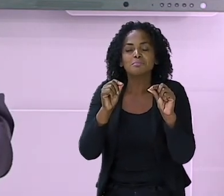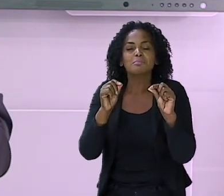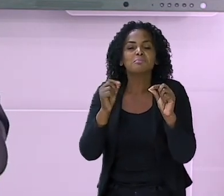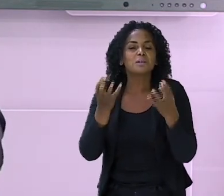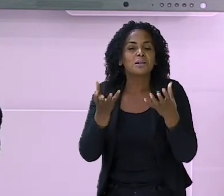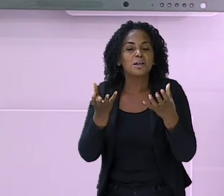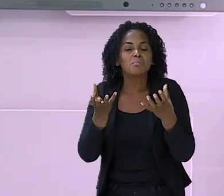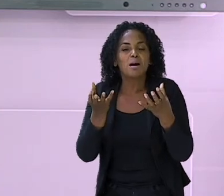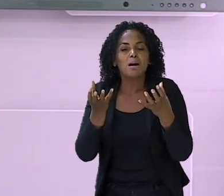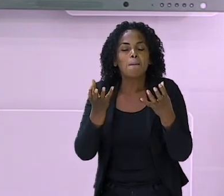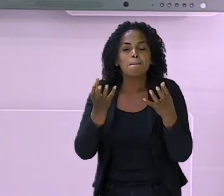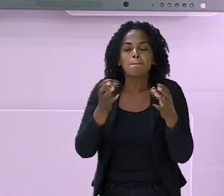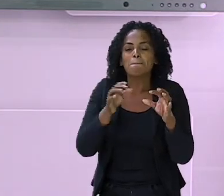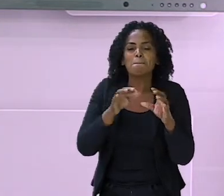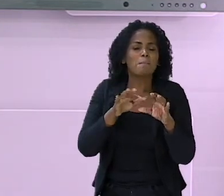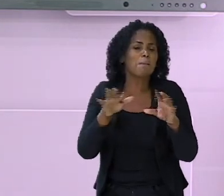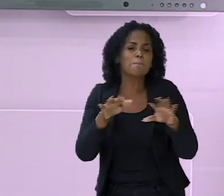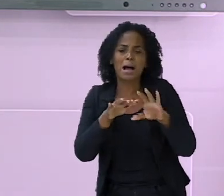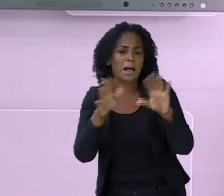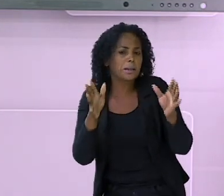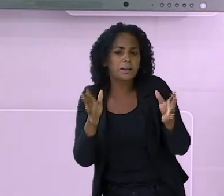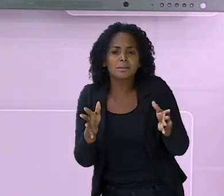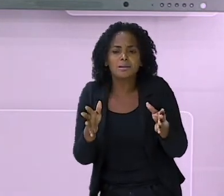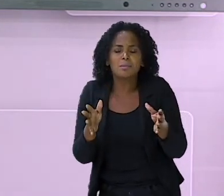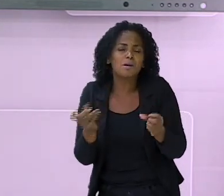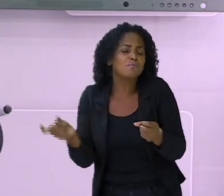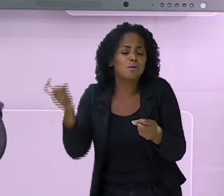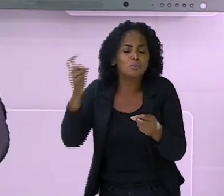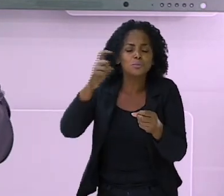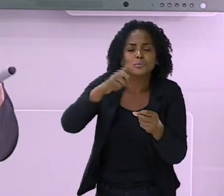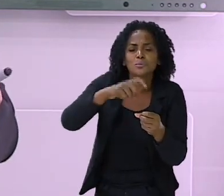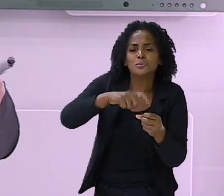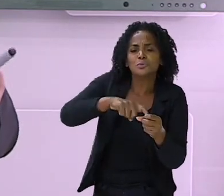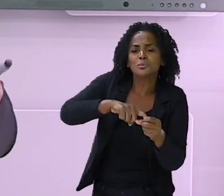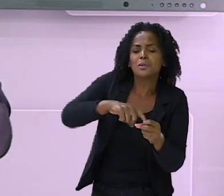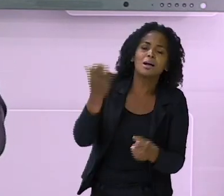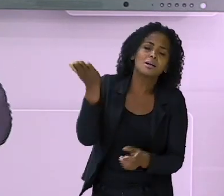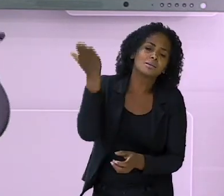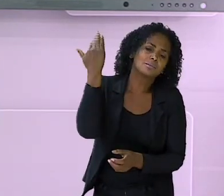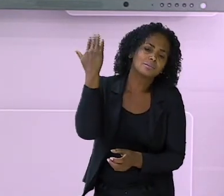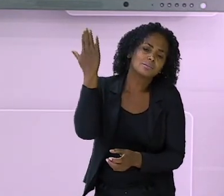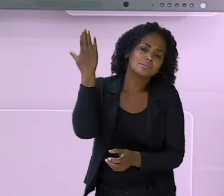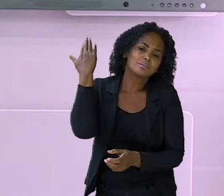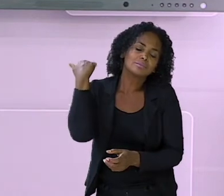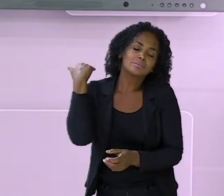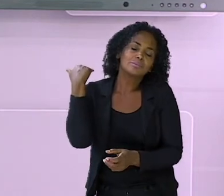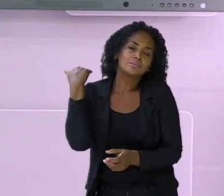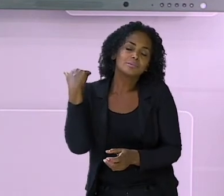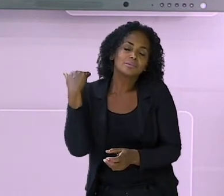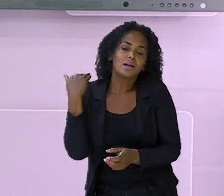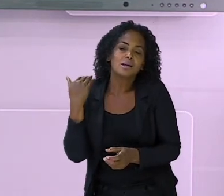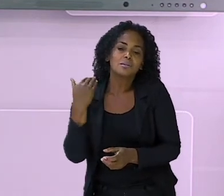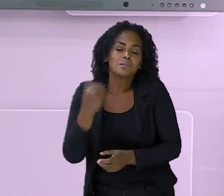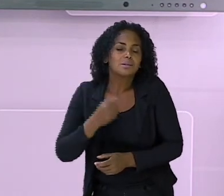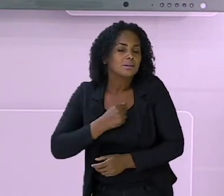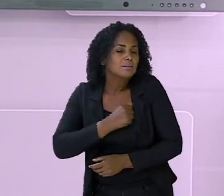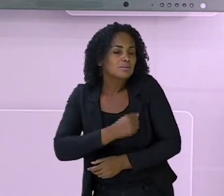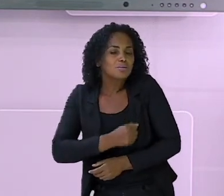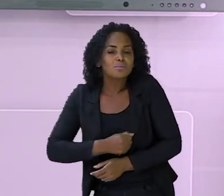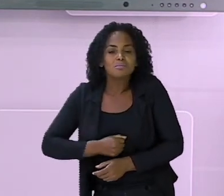ter. Se eu pudesse responder, na minha particularidade, eu queria o quê? Uma máquina do